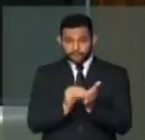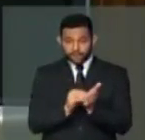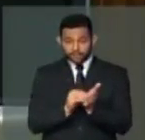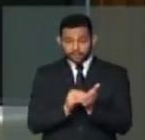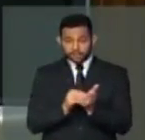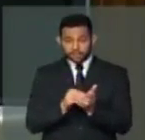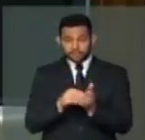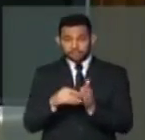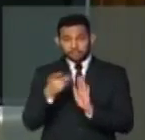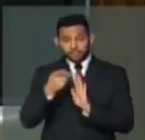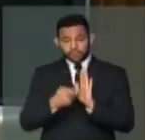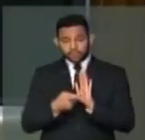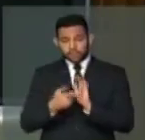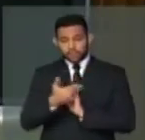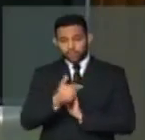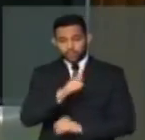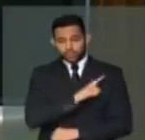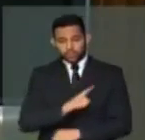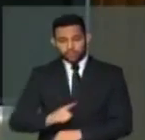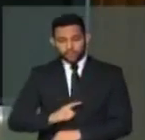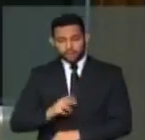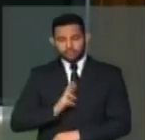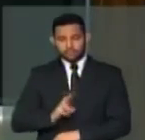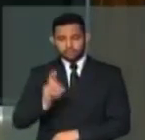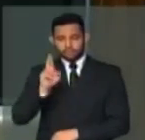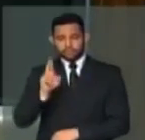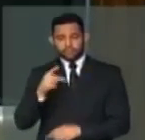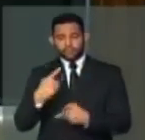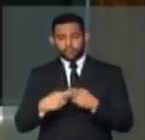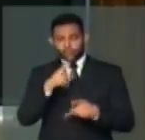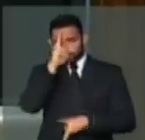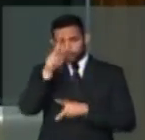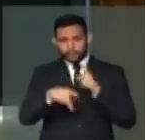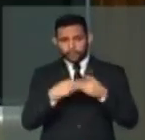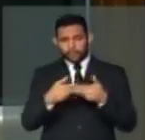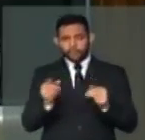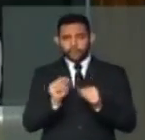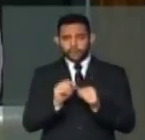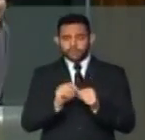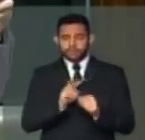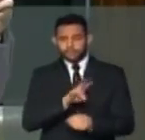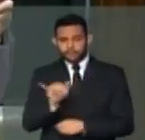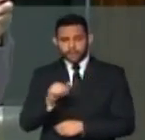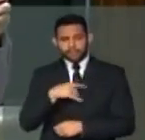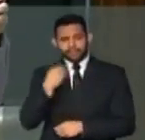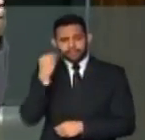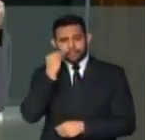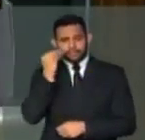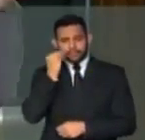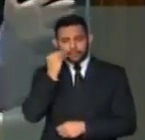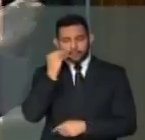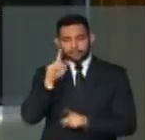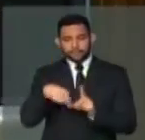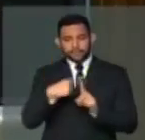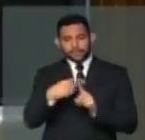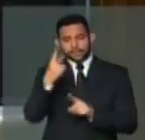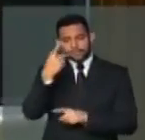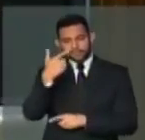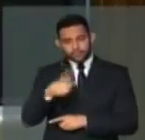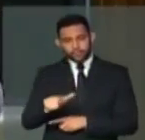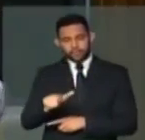ações dos governos, das autoridades, do povo. E a gente vai tentar, mais uma